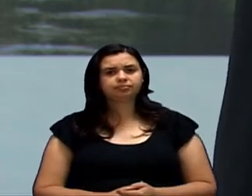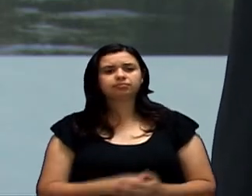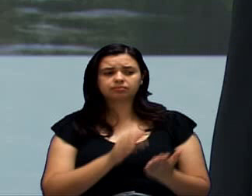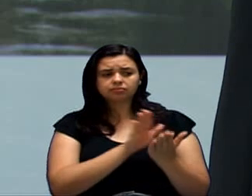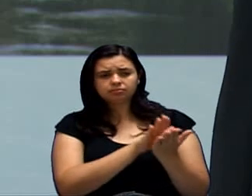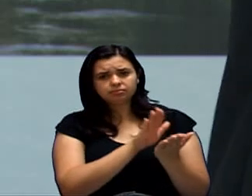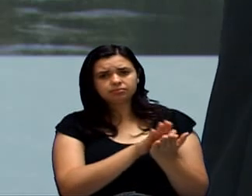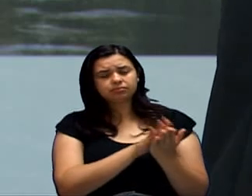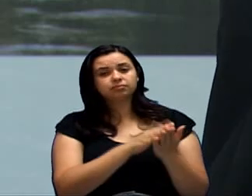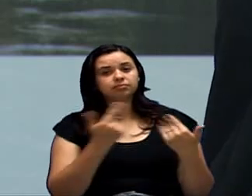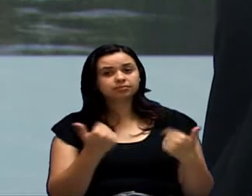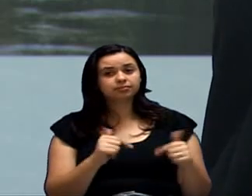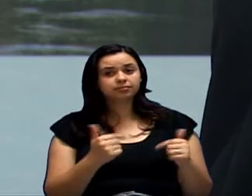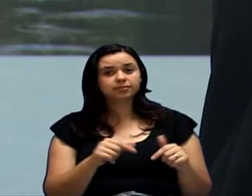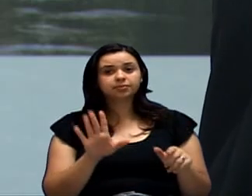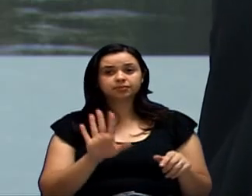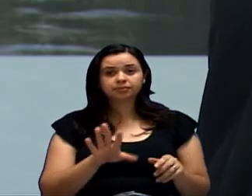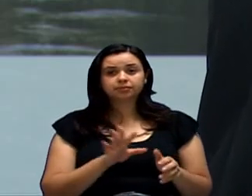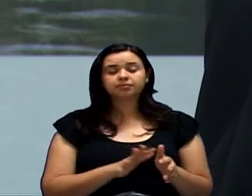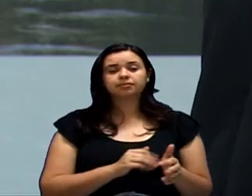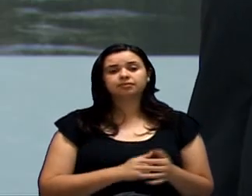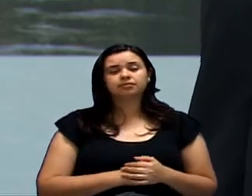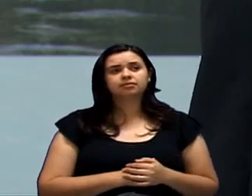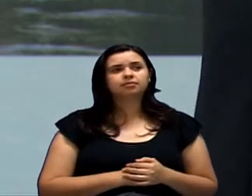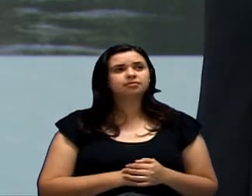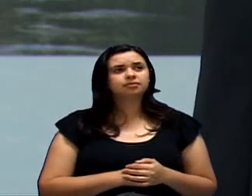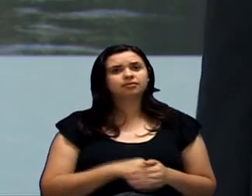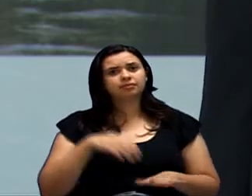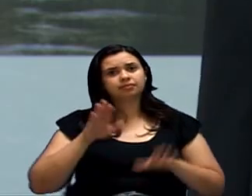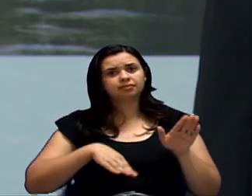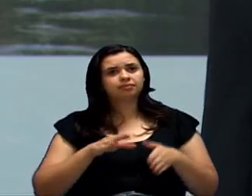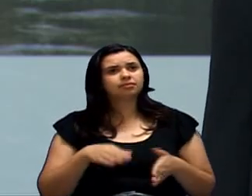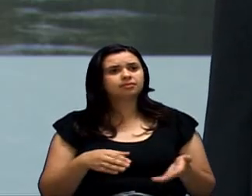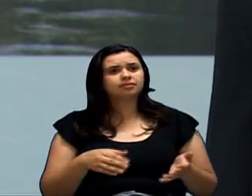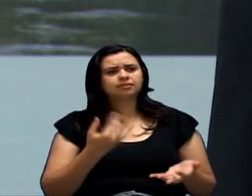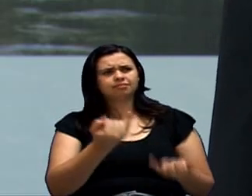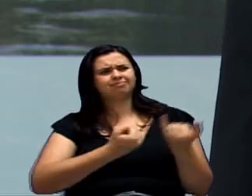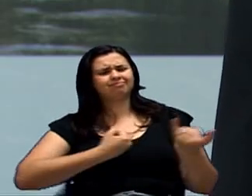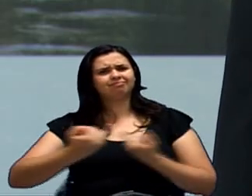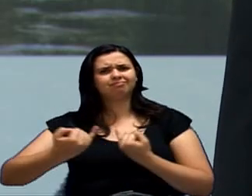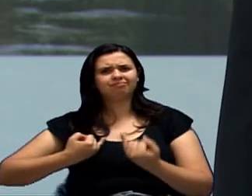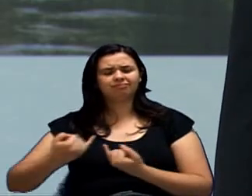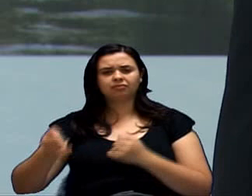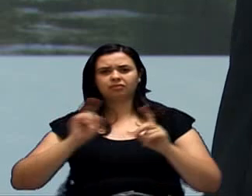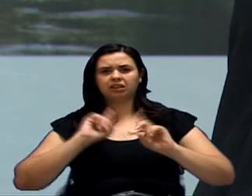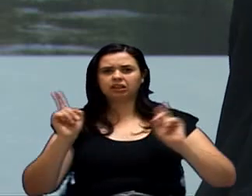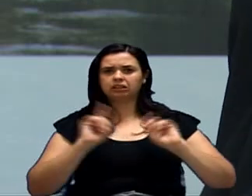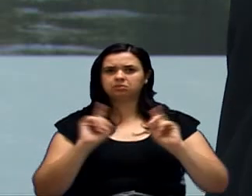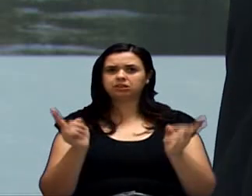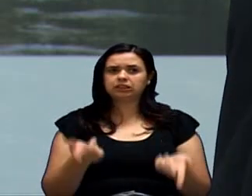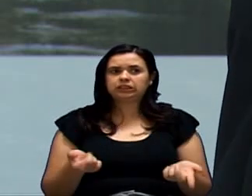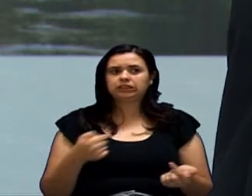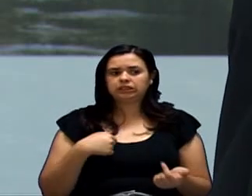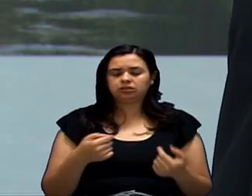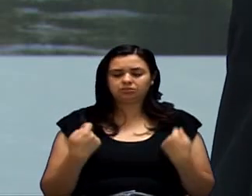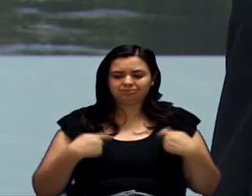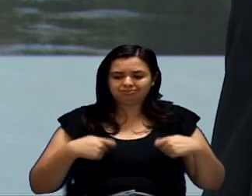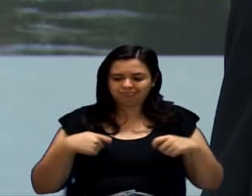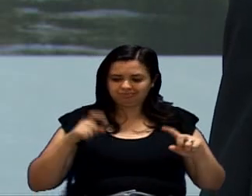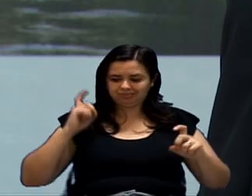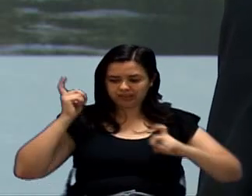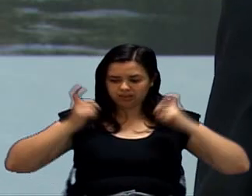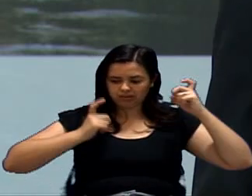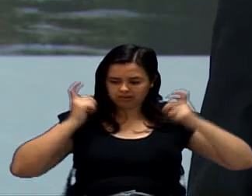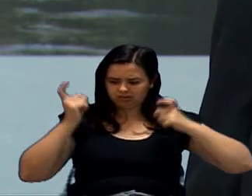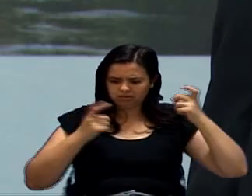trabalho. Mas, por outro lado, quando me chegam essas informações, como vereador, eu tenho que ficar preocupado.